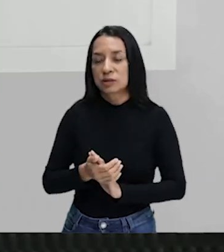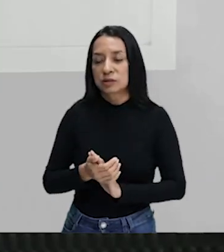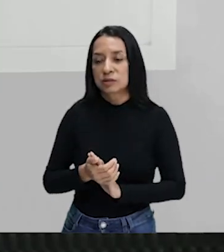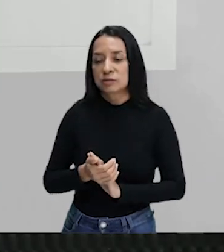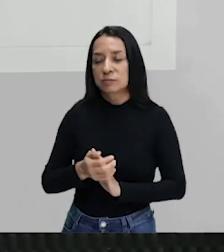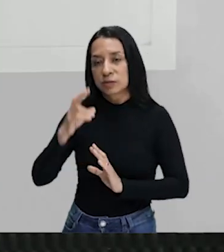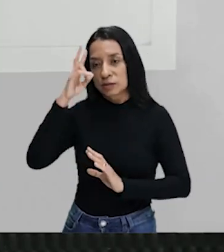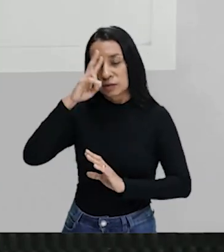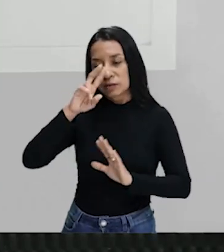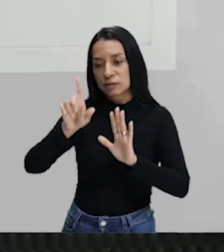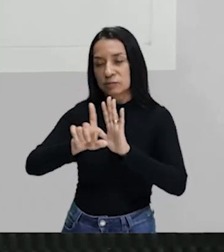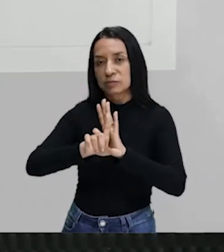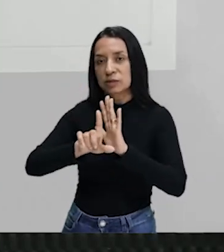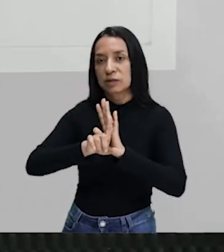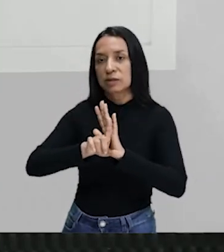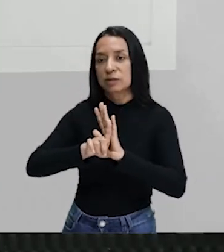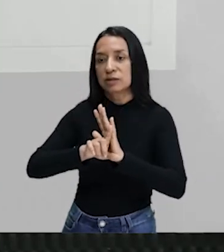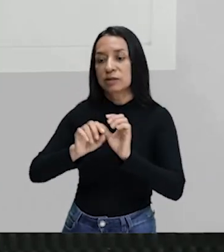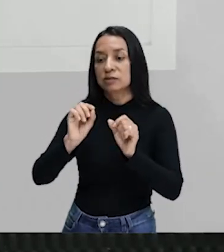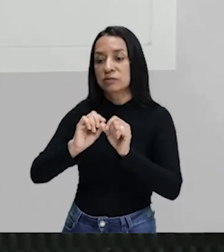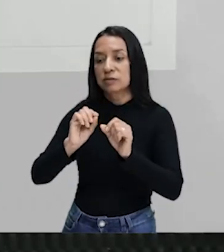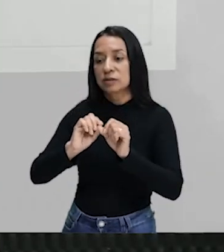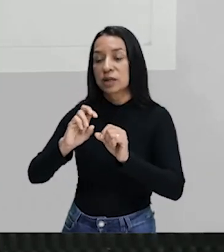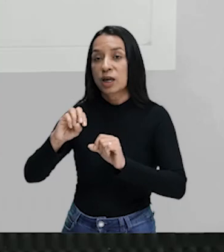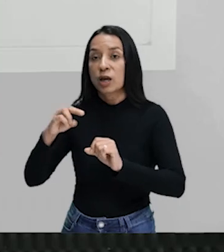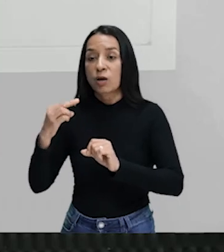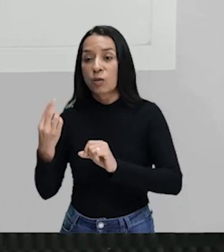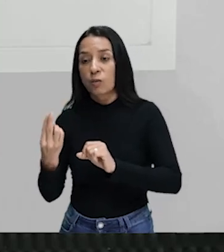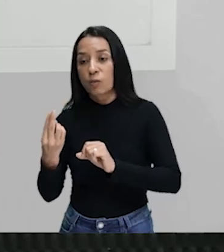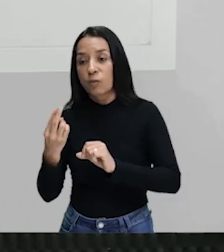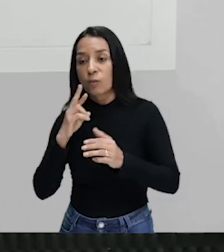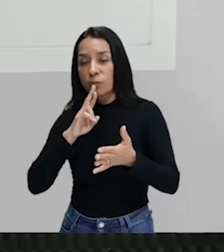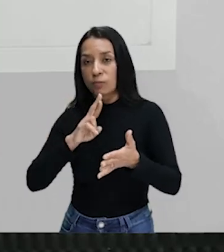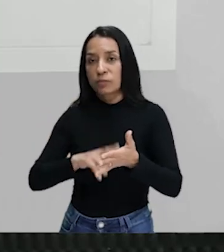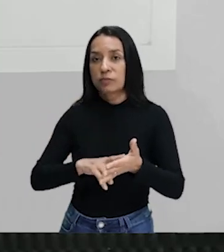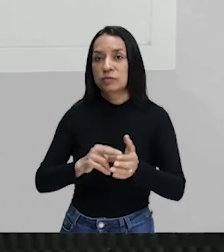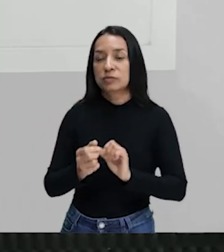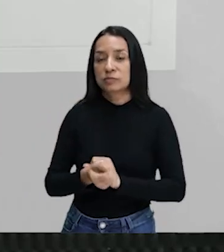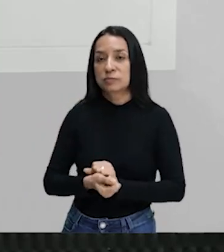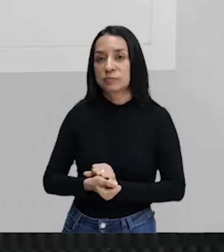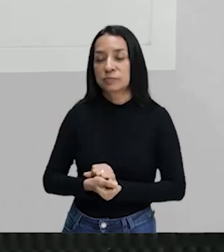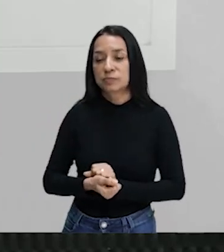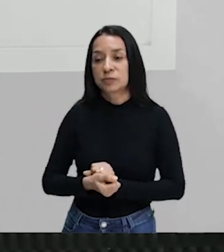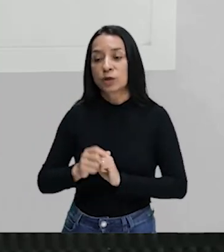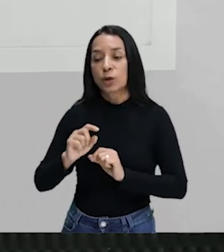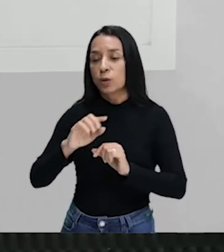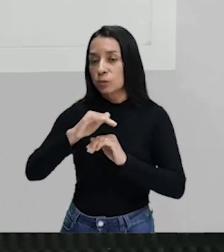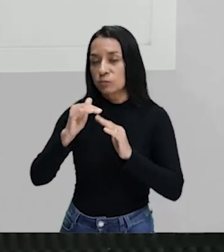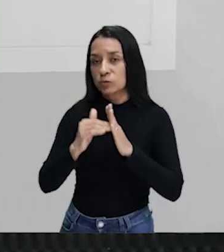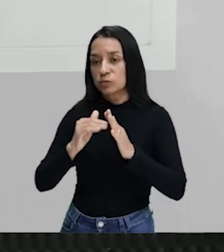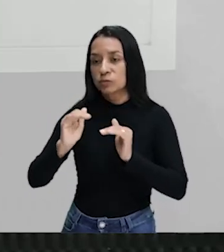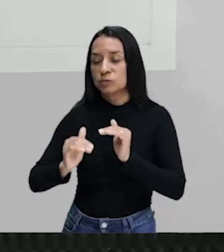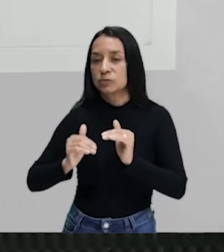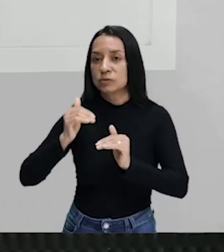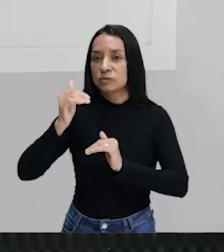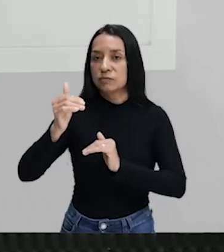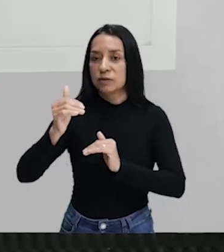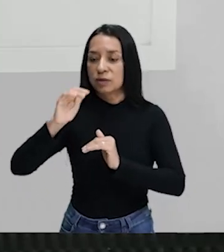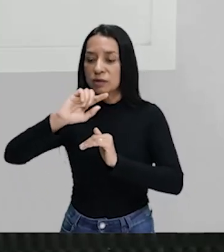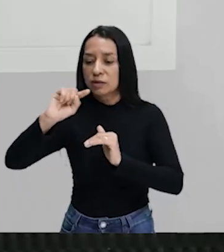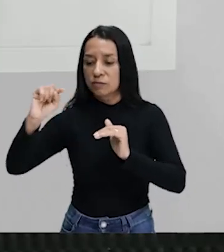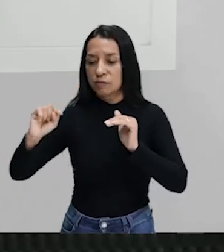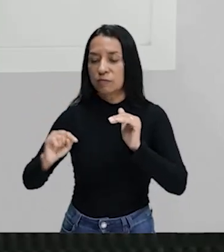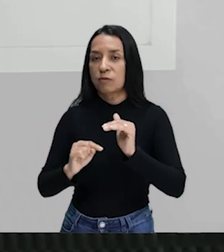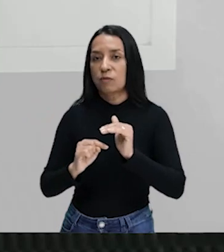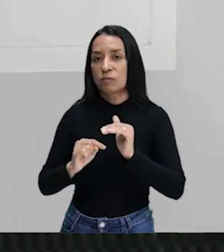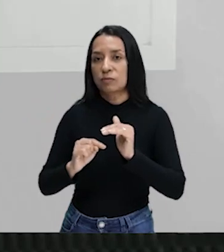vai, volta. Ok? E aí a nossa ação também ela voltará com os seus frutos. Por